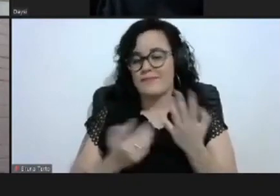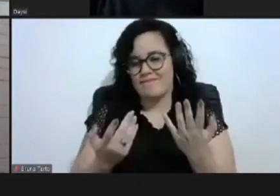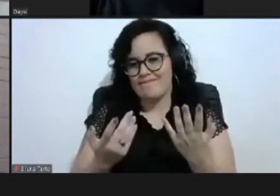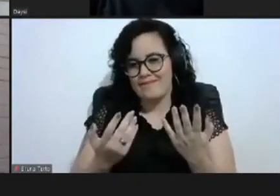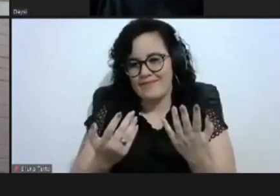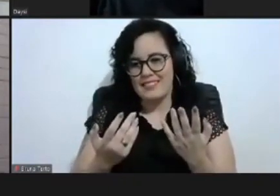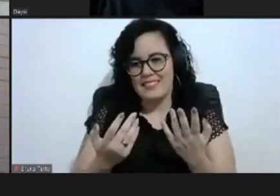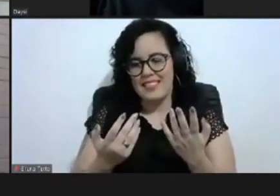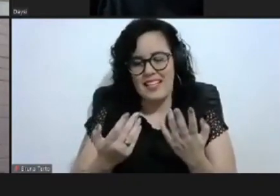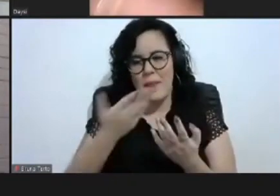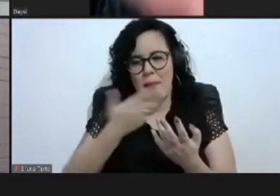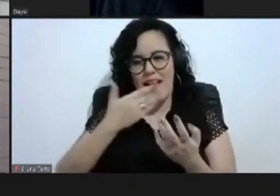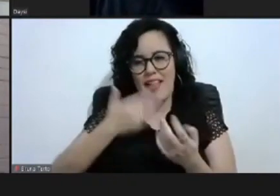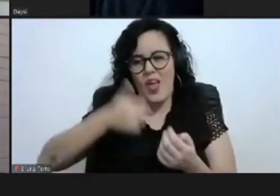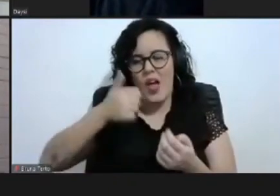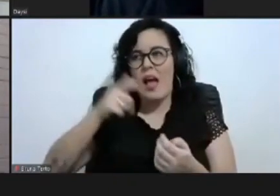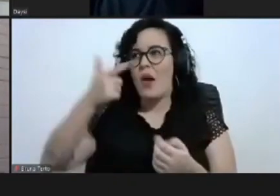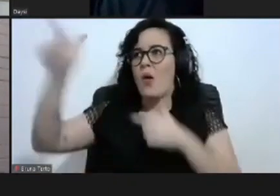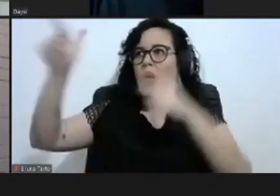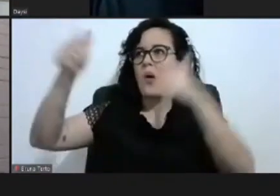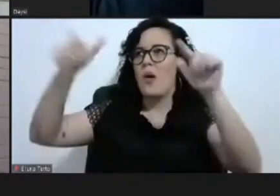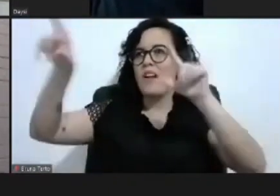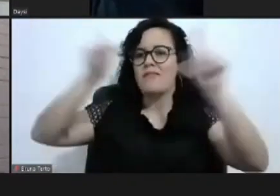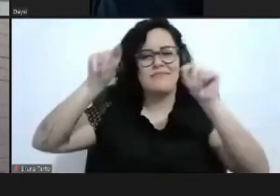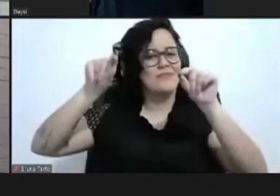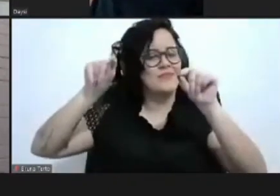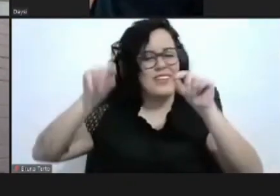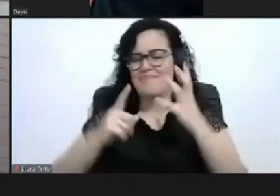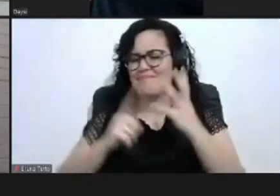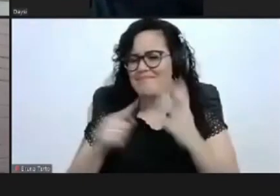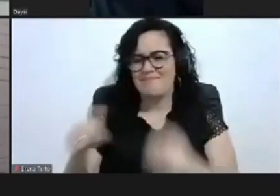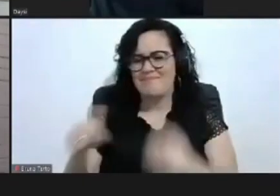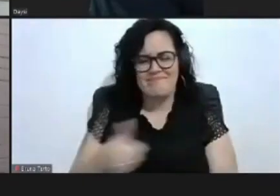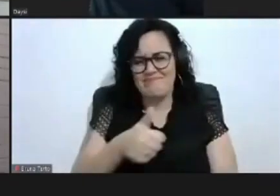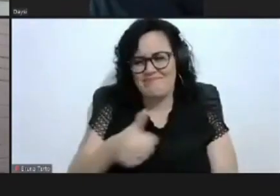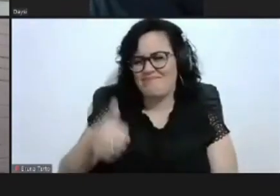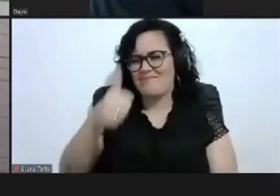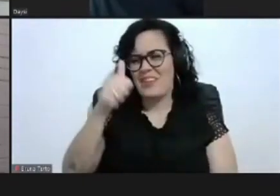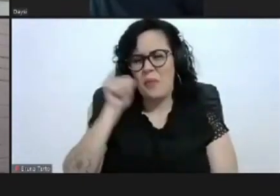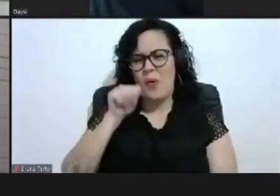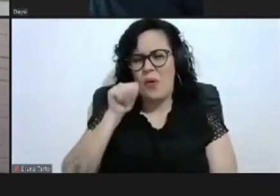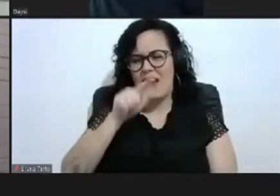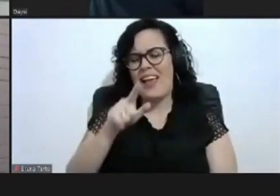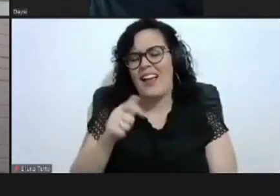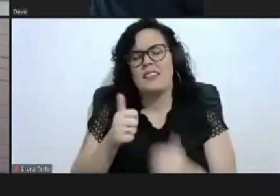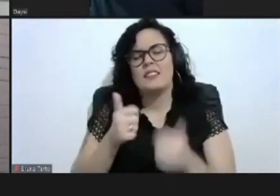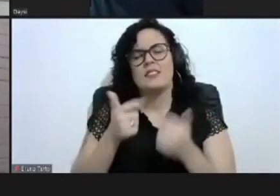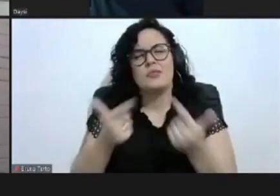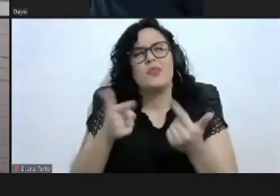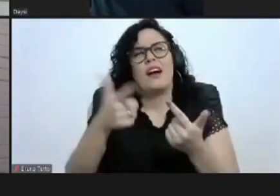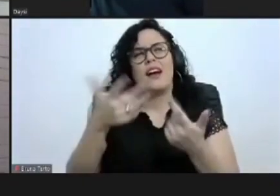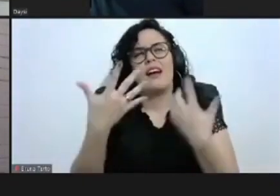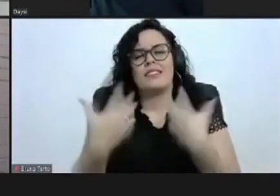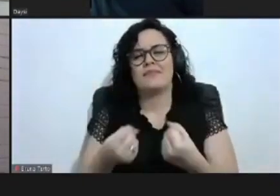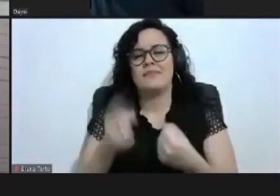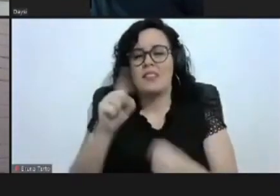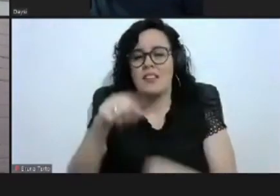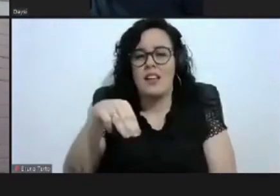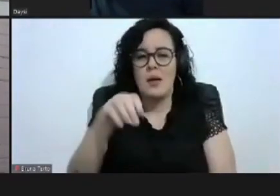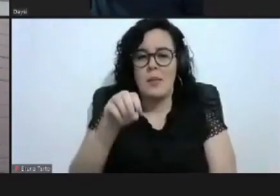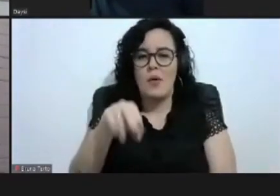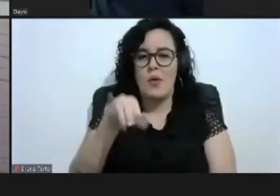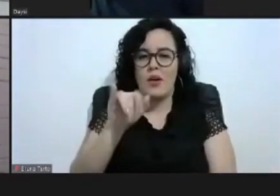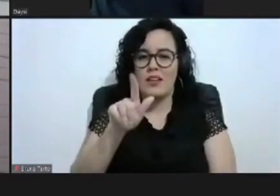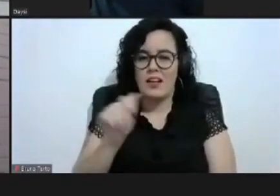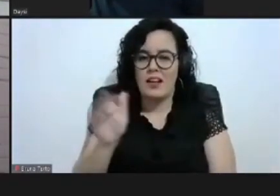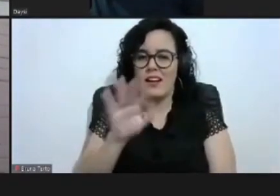nome melhor para indicar para essa tarefa, para chamar para essa tarefa, ainda bem que ela pôde nos atender, a Mônica Trigo, que é